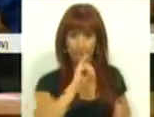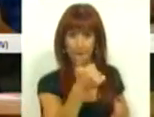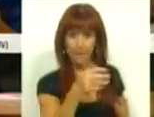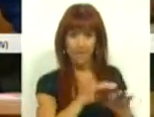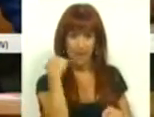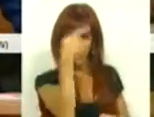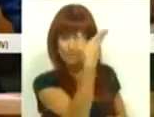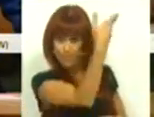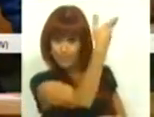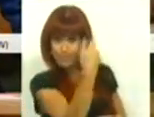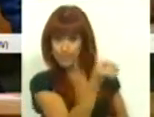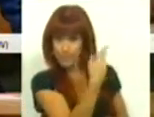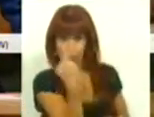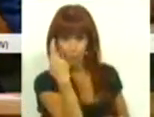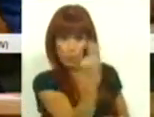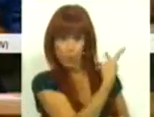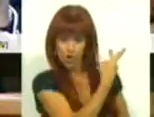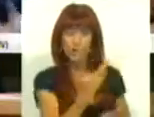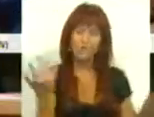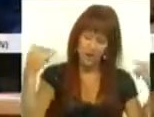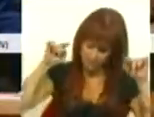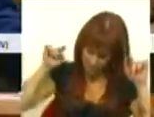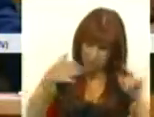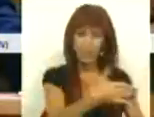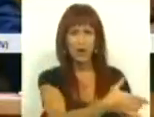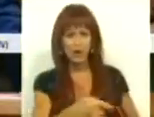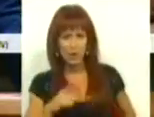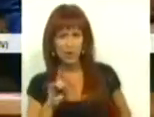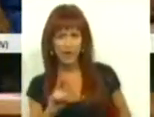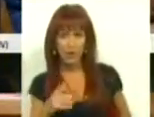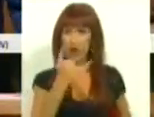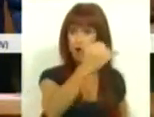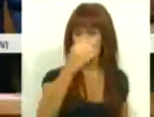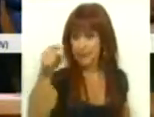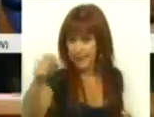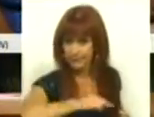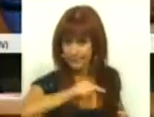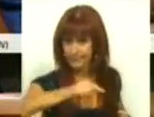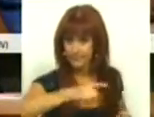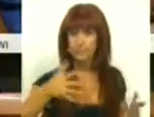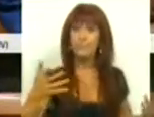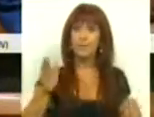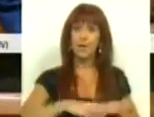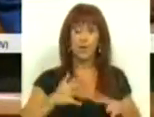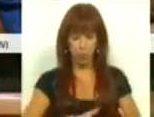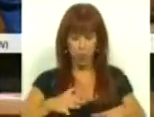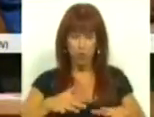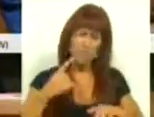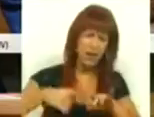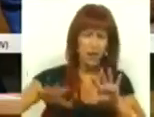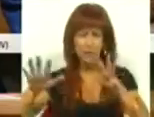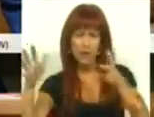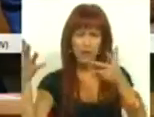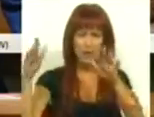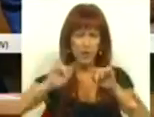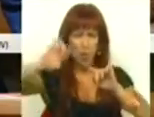como esta figura bem demonstra. Mas entre 96 e 2000, com um crescimento